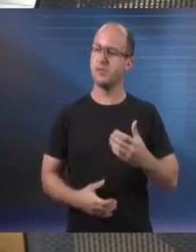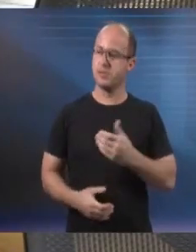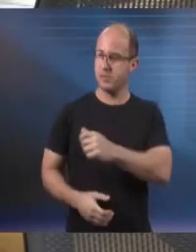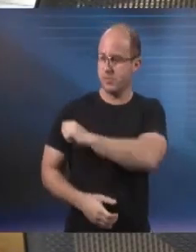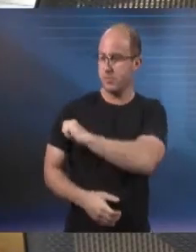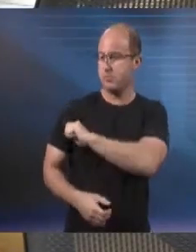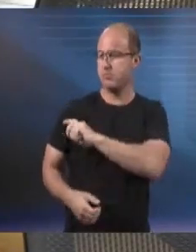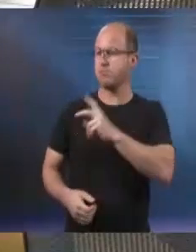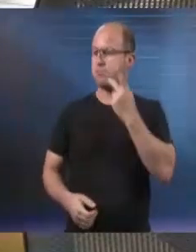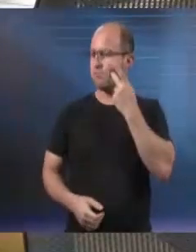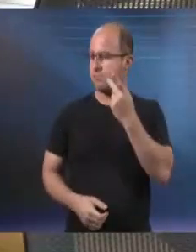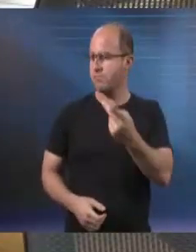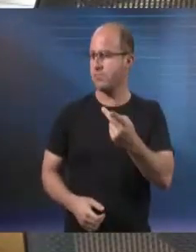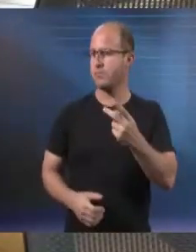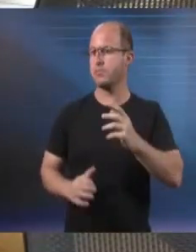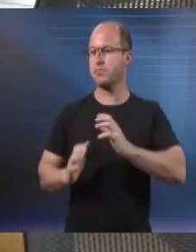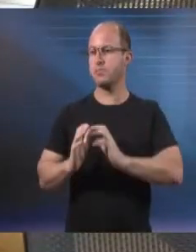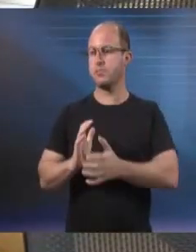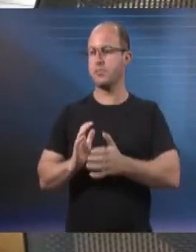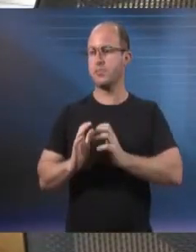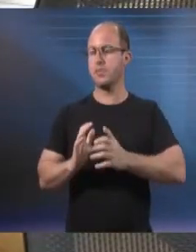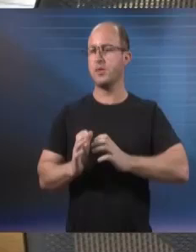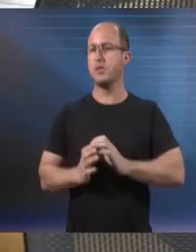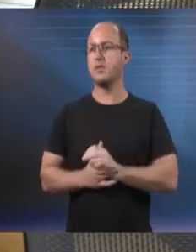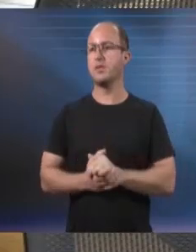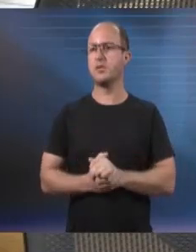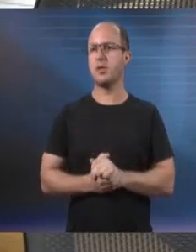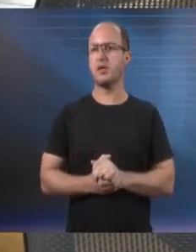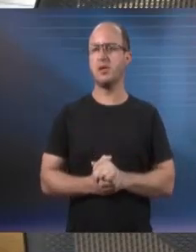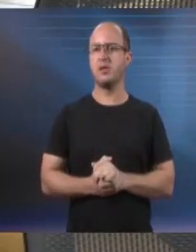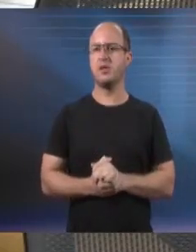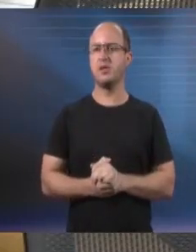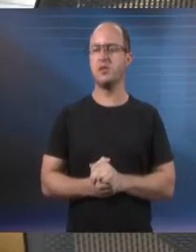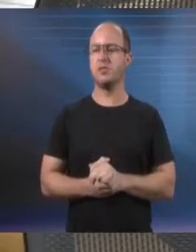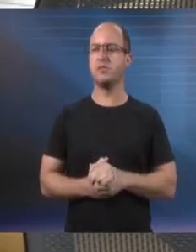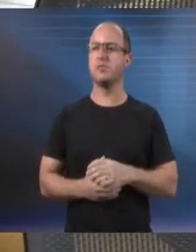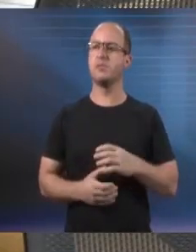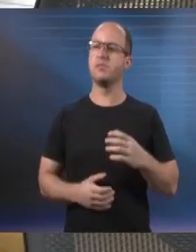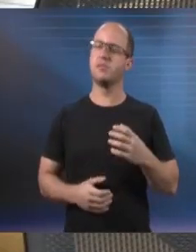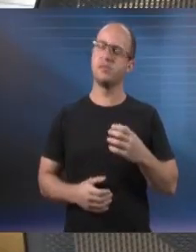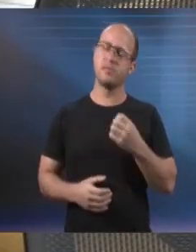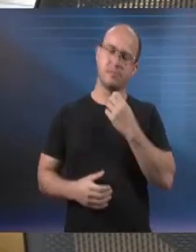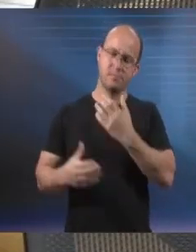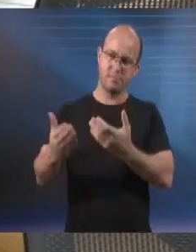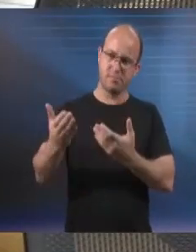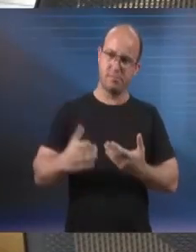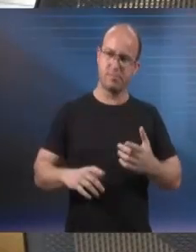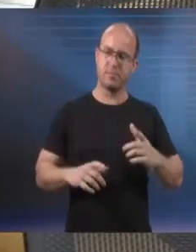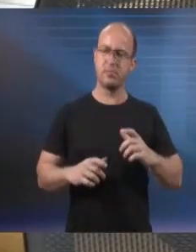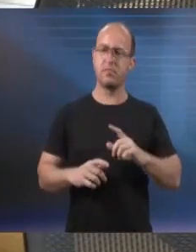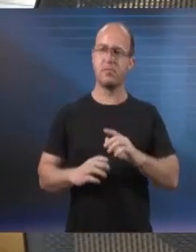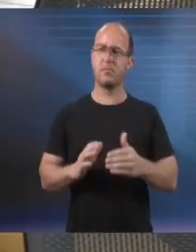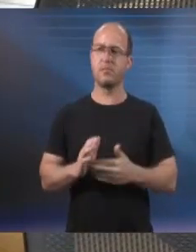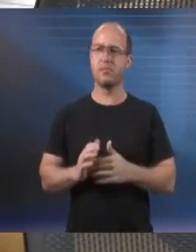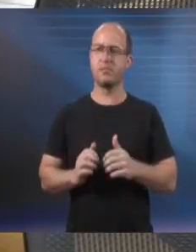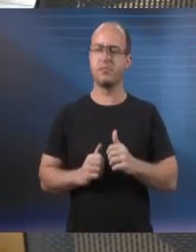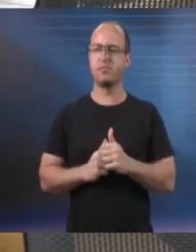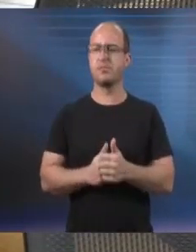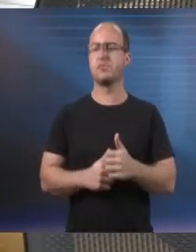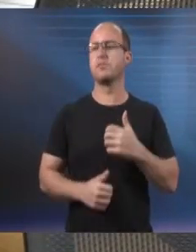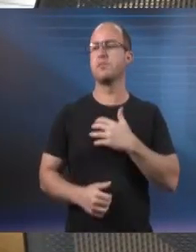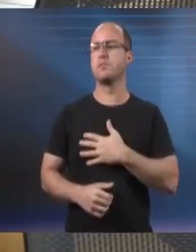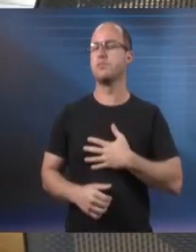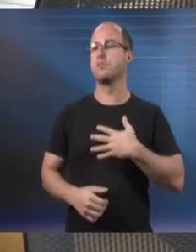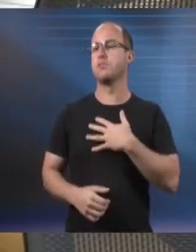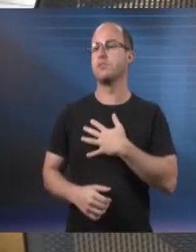os parlamentares mirins, sejam muito bem-vindos, todos que nos acompanham. Olha, eu gosto